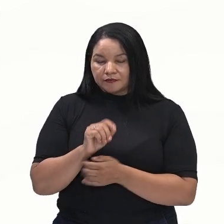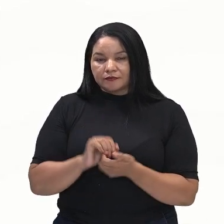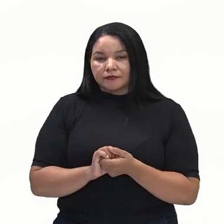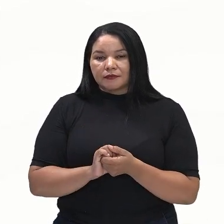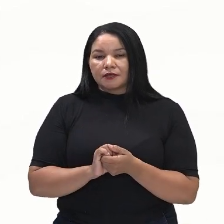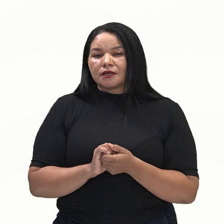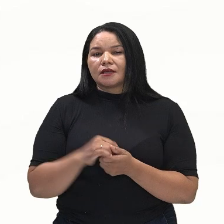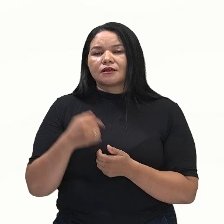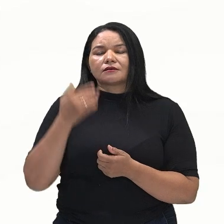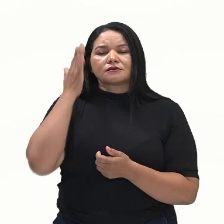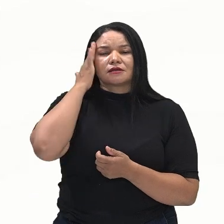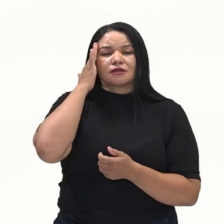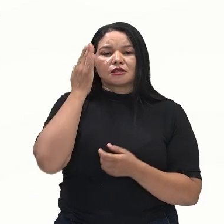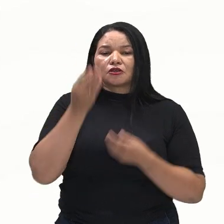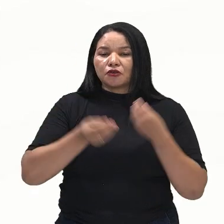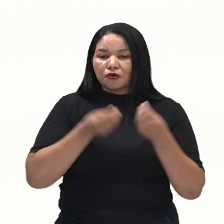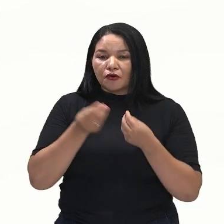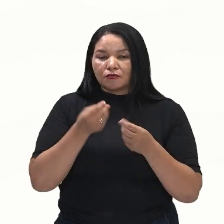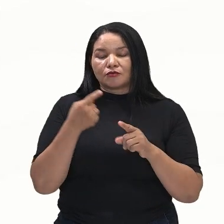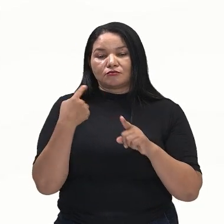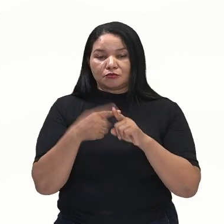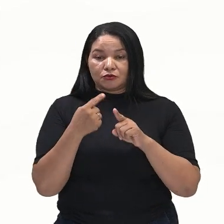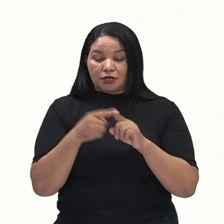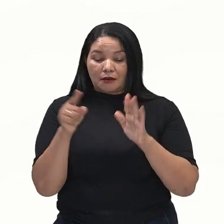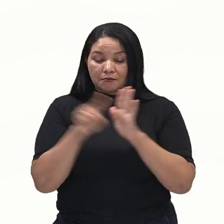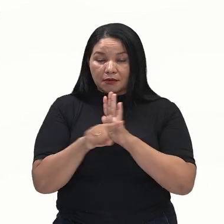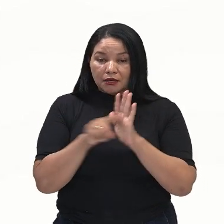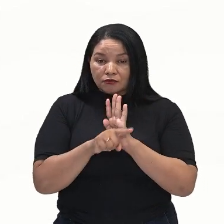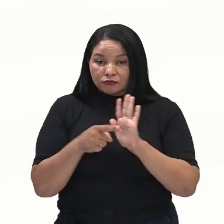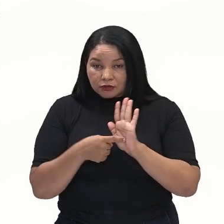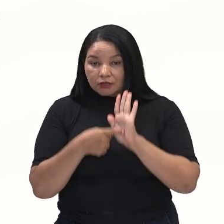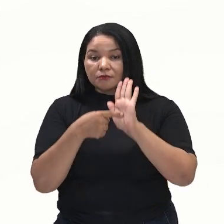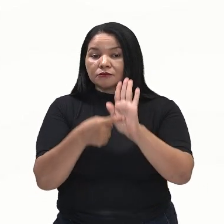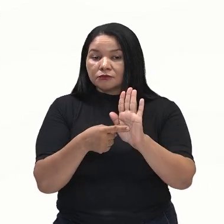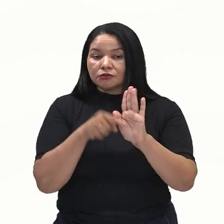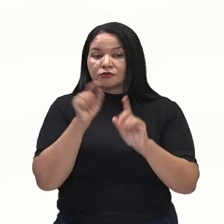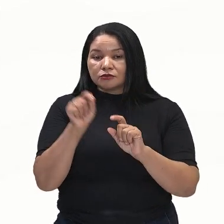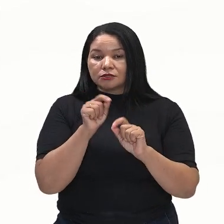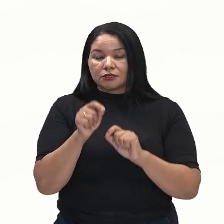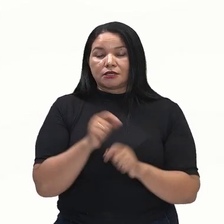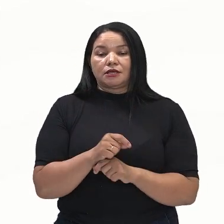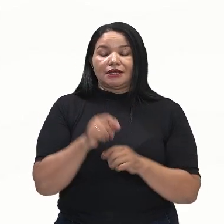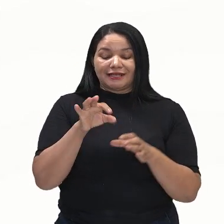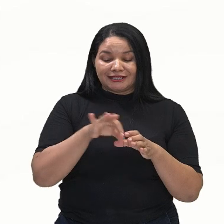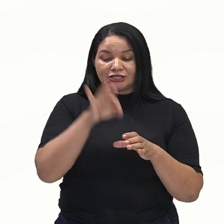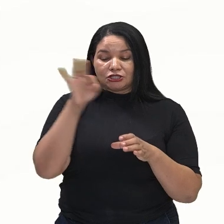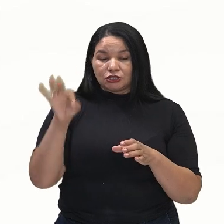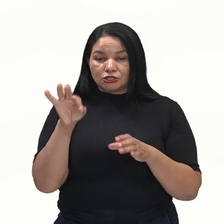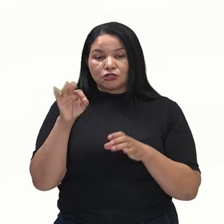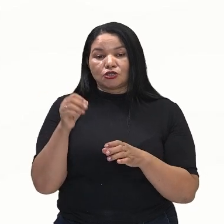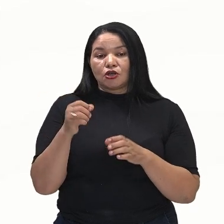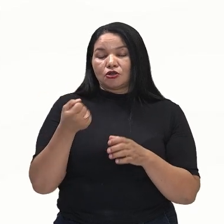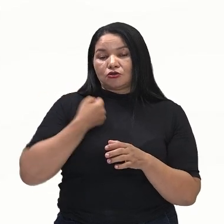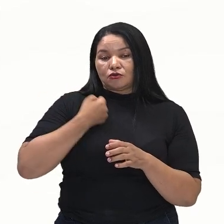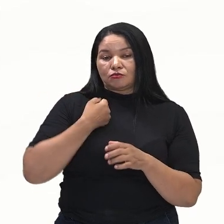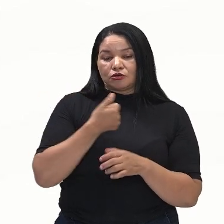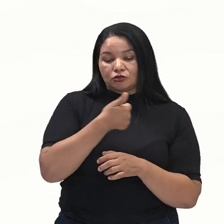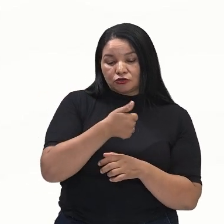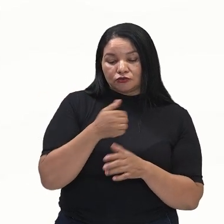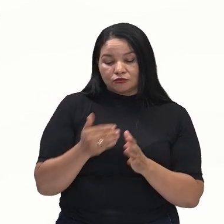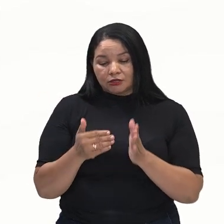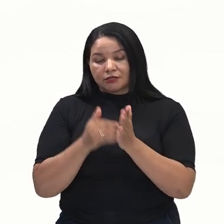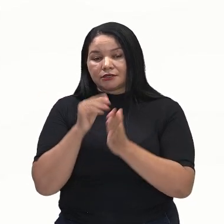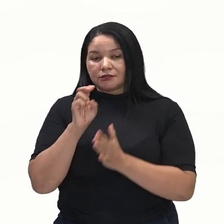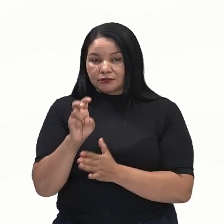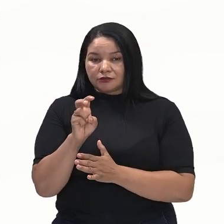A questão está informando, ó. Em uma caixa, há tickets numerados de 1 a 5. Então, se eles são numerados de 1